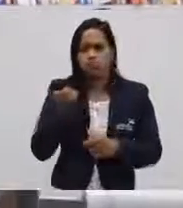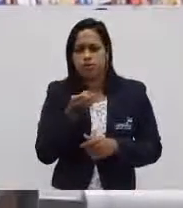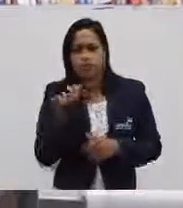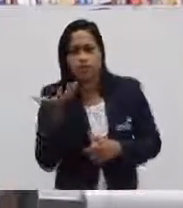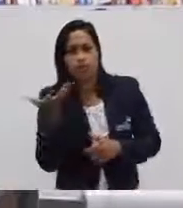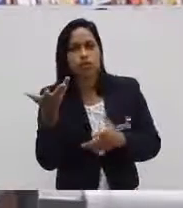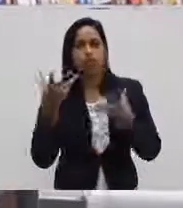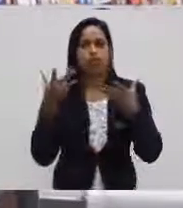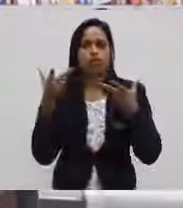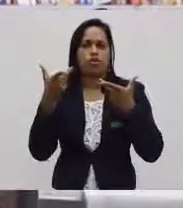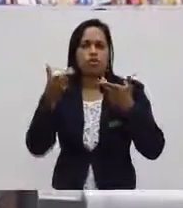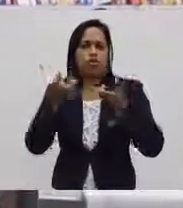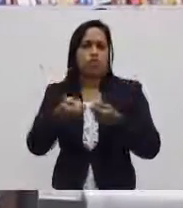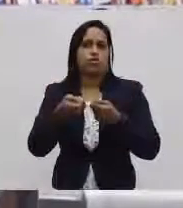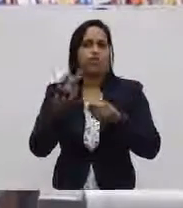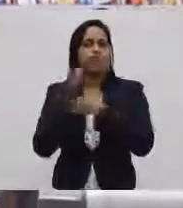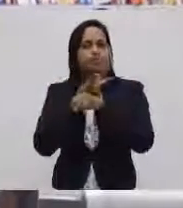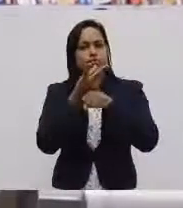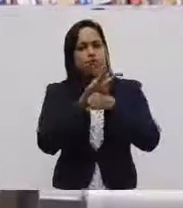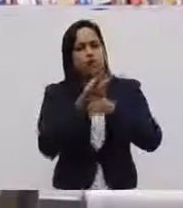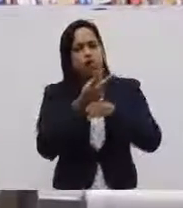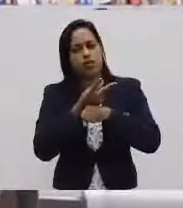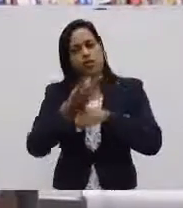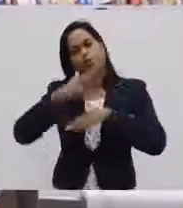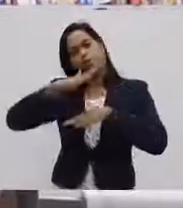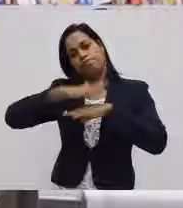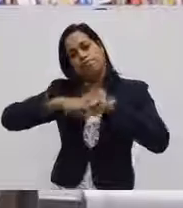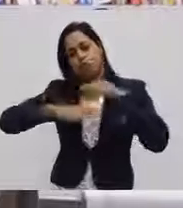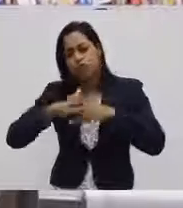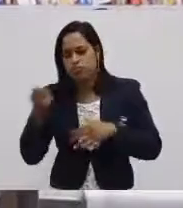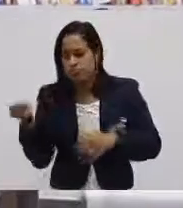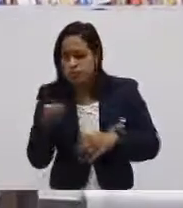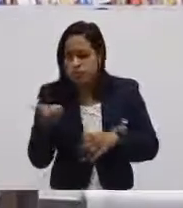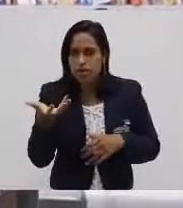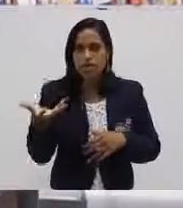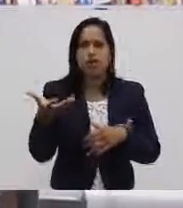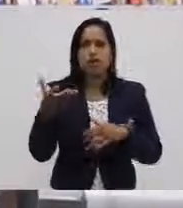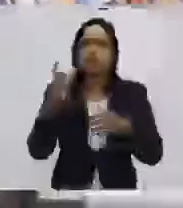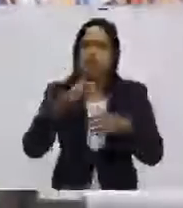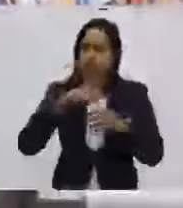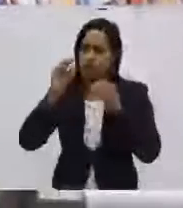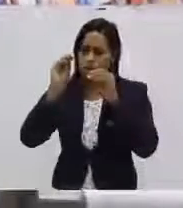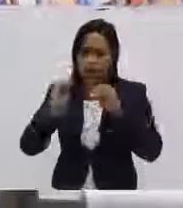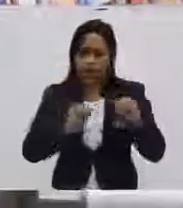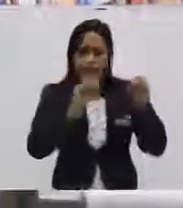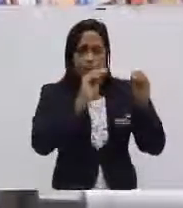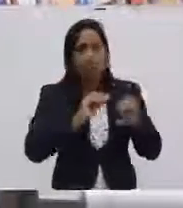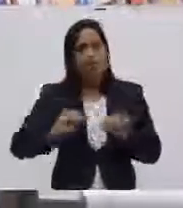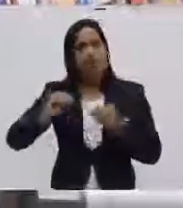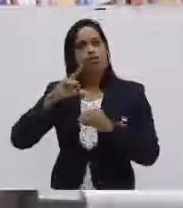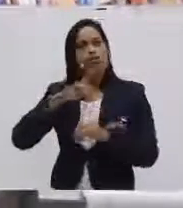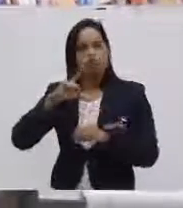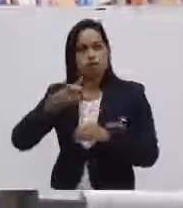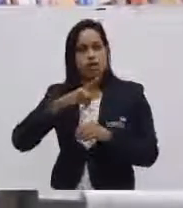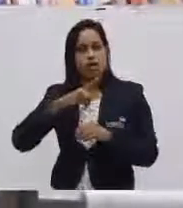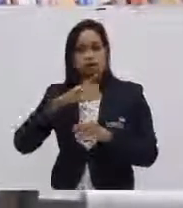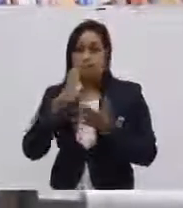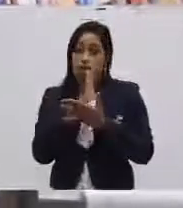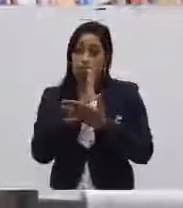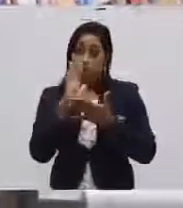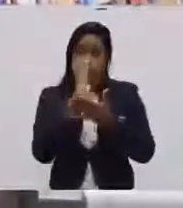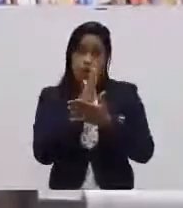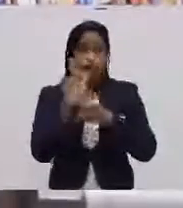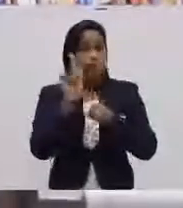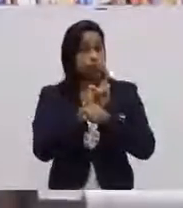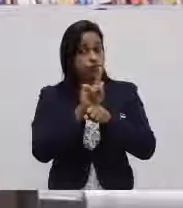dentro da célula buscando os processos necessários, porém o deslocamento ocorre em linha. Alguns gerentes